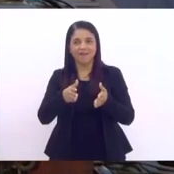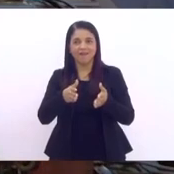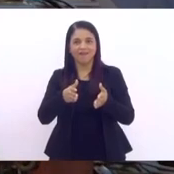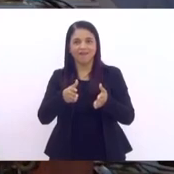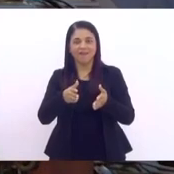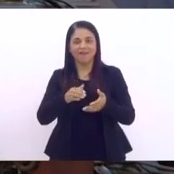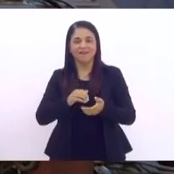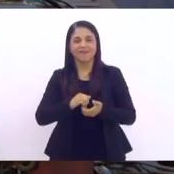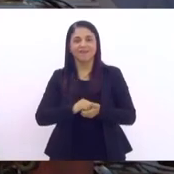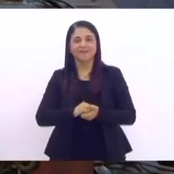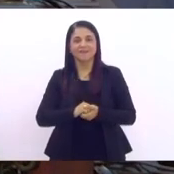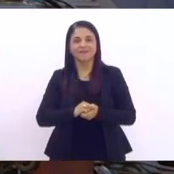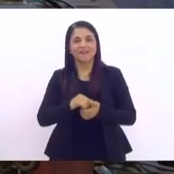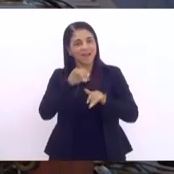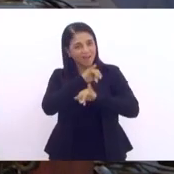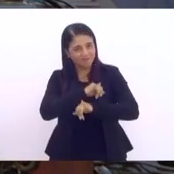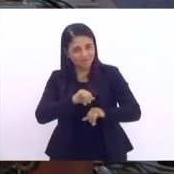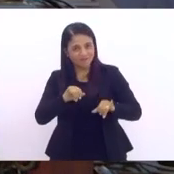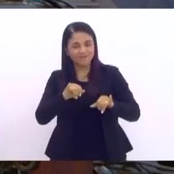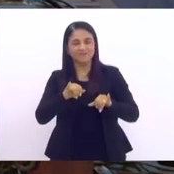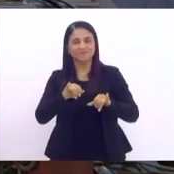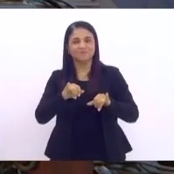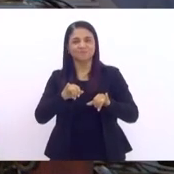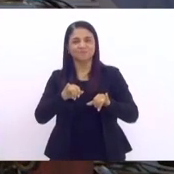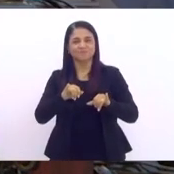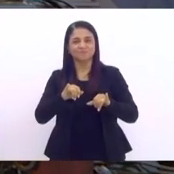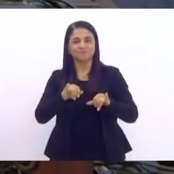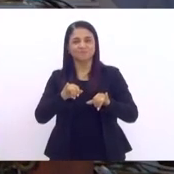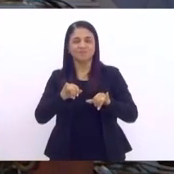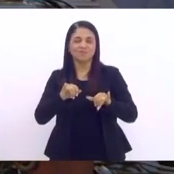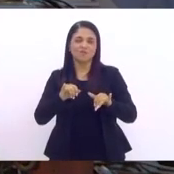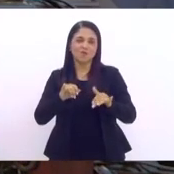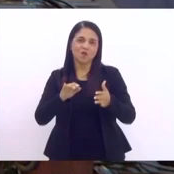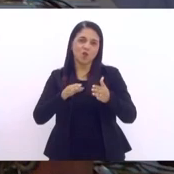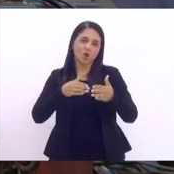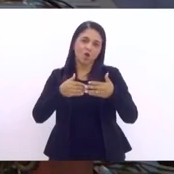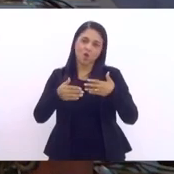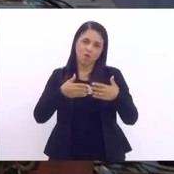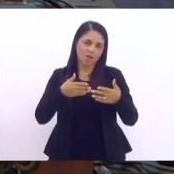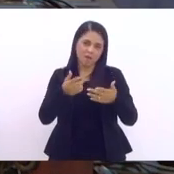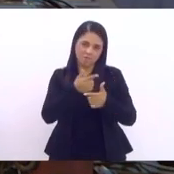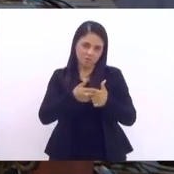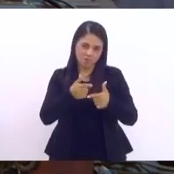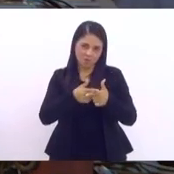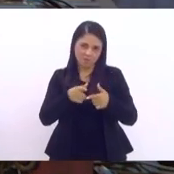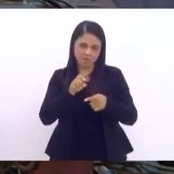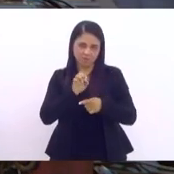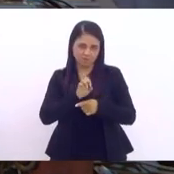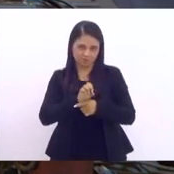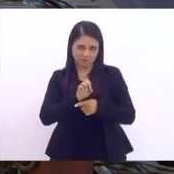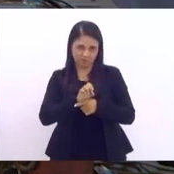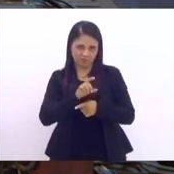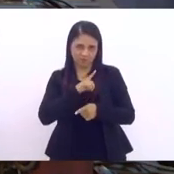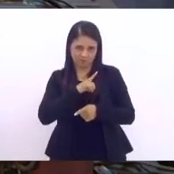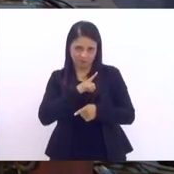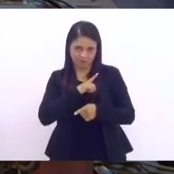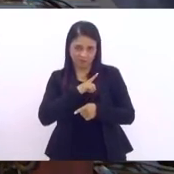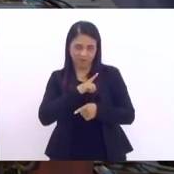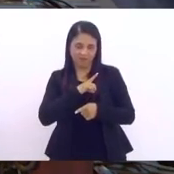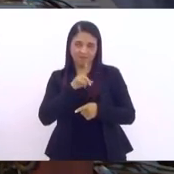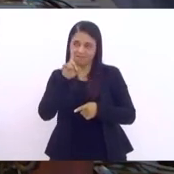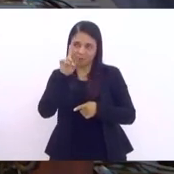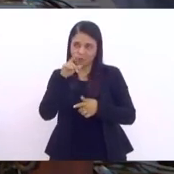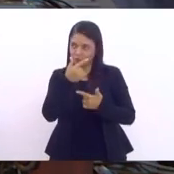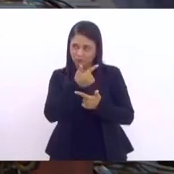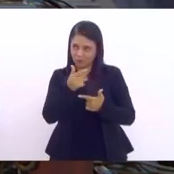avisado para qualquer eventual problema que o nosso Estado tenha. Se Deus quiser, não tenhamos, possamos ter um fim de ano